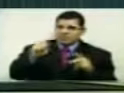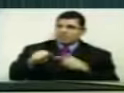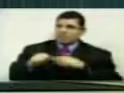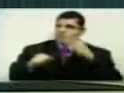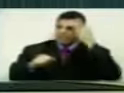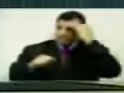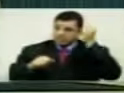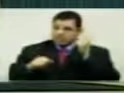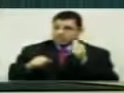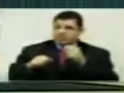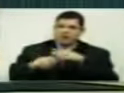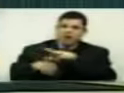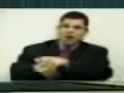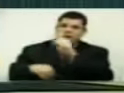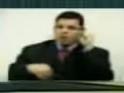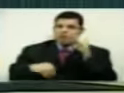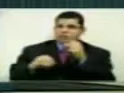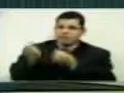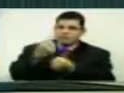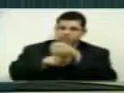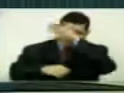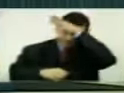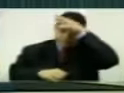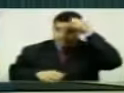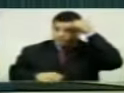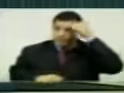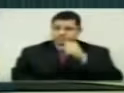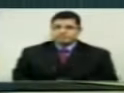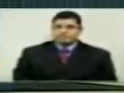e que saqueia os cofres públicos da cidade de Manaus.